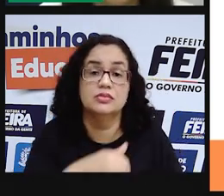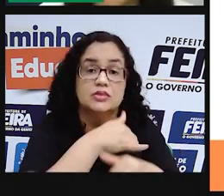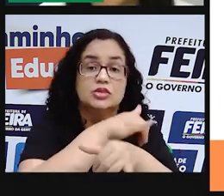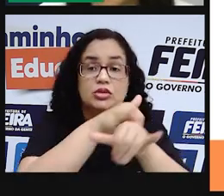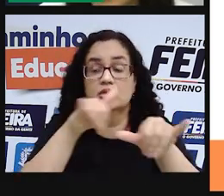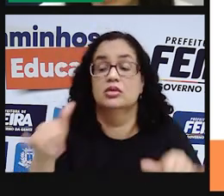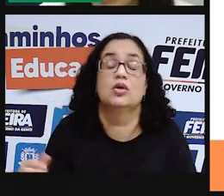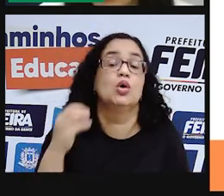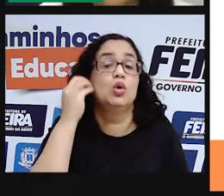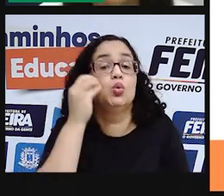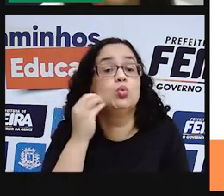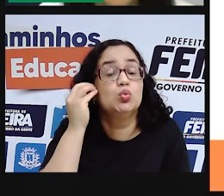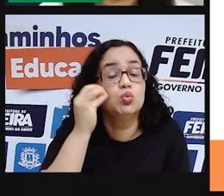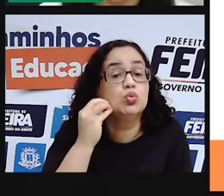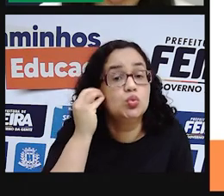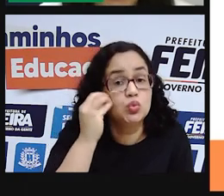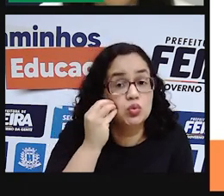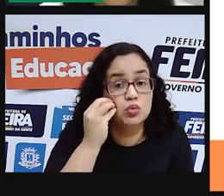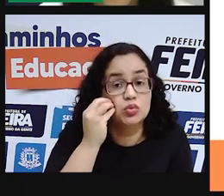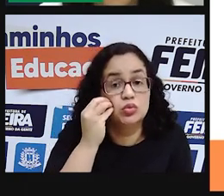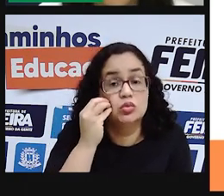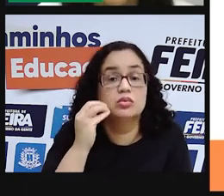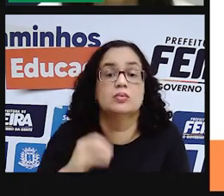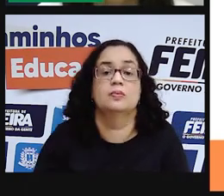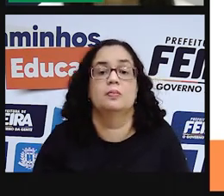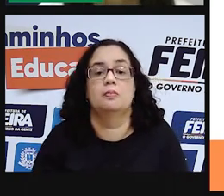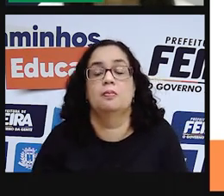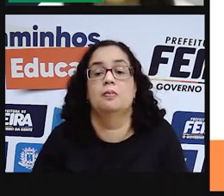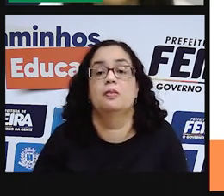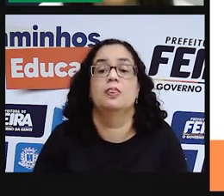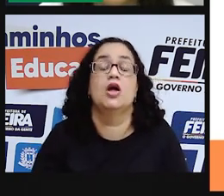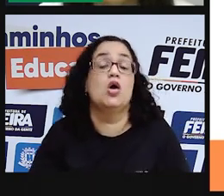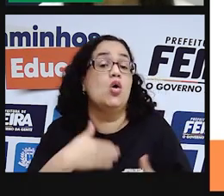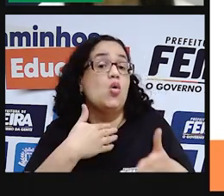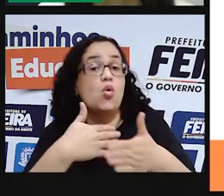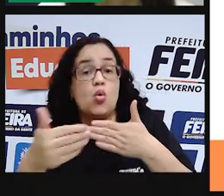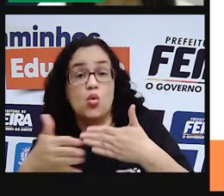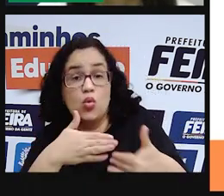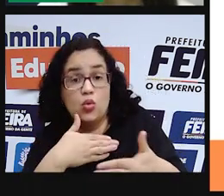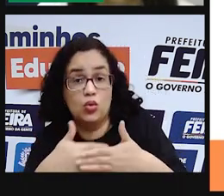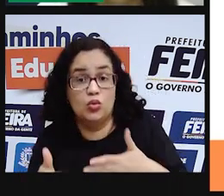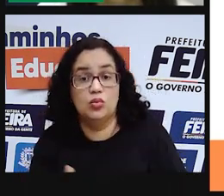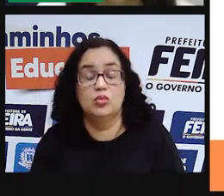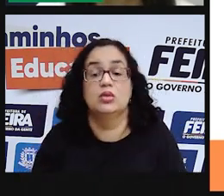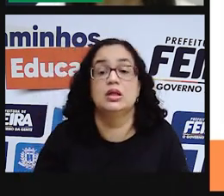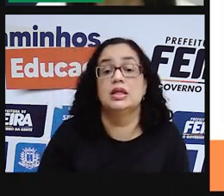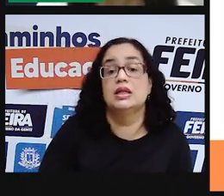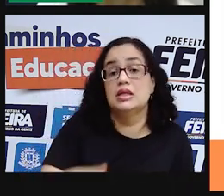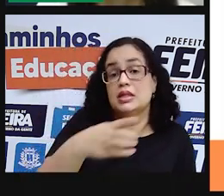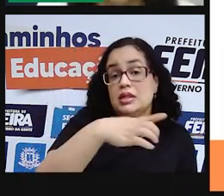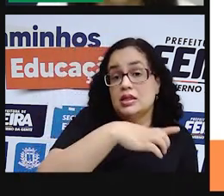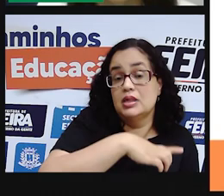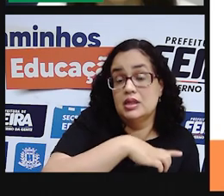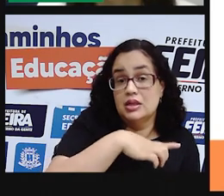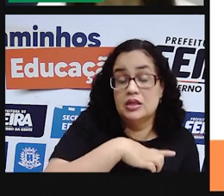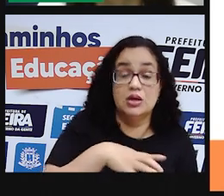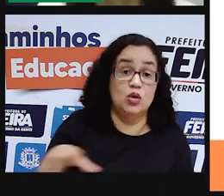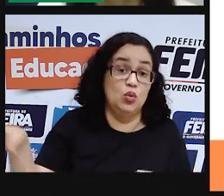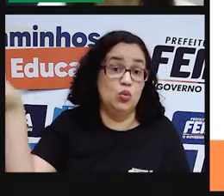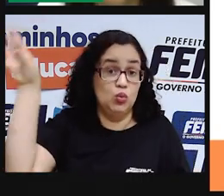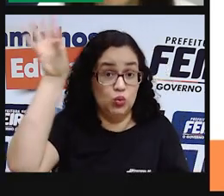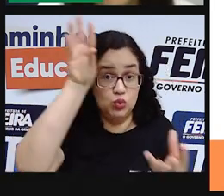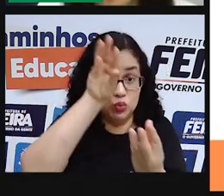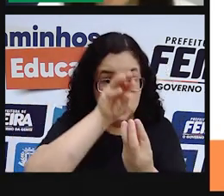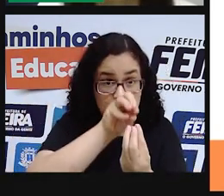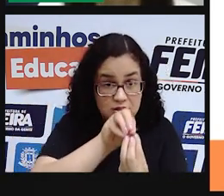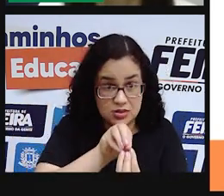não experimentei? Impossível, não é? Então, qualquer coisa que eu esteja fazendo uma resenha,